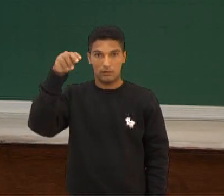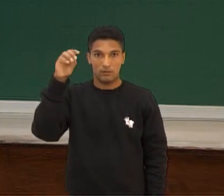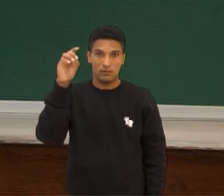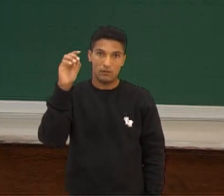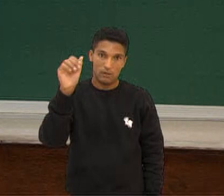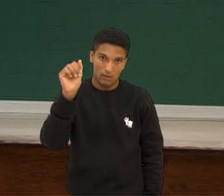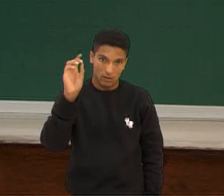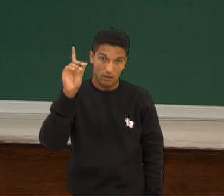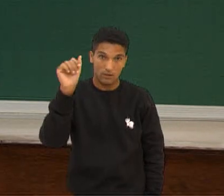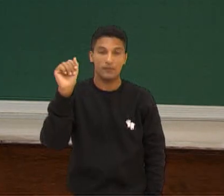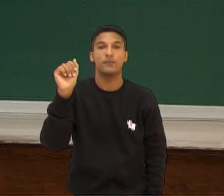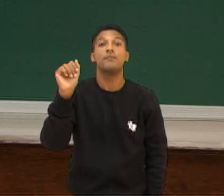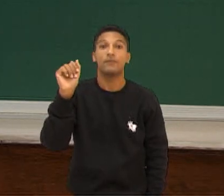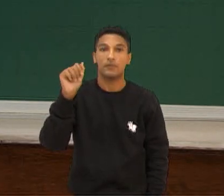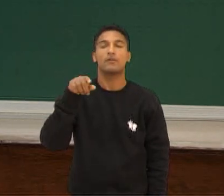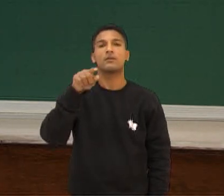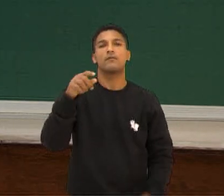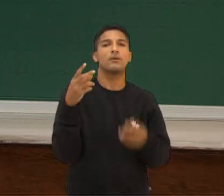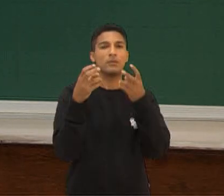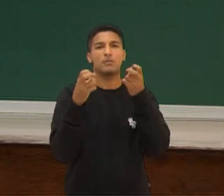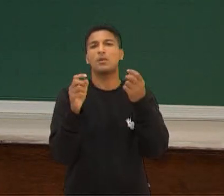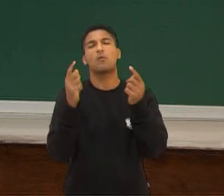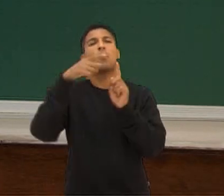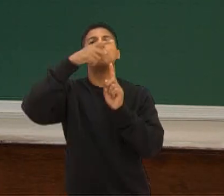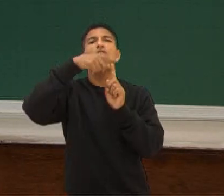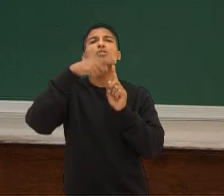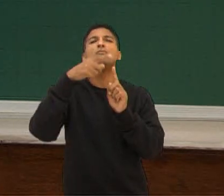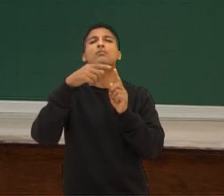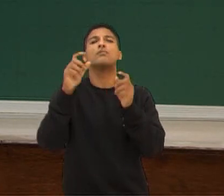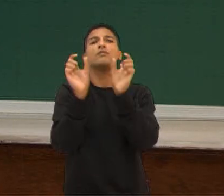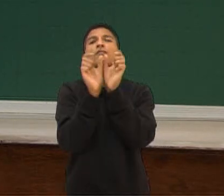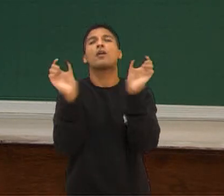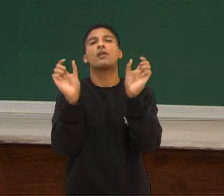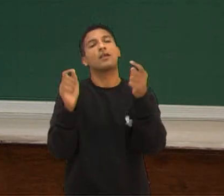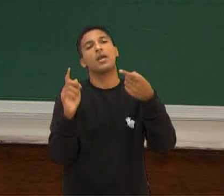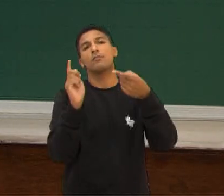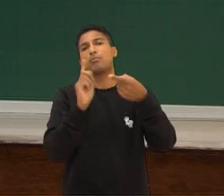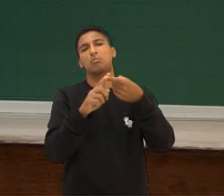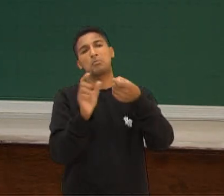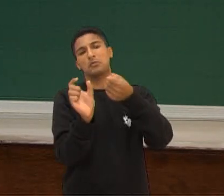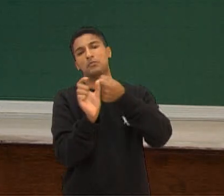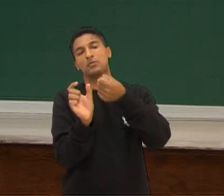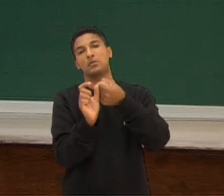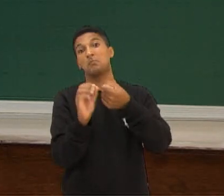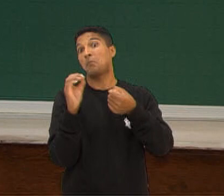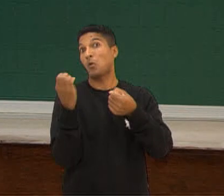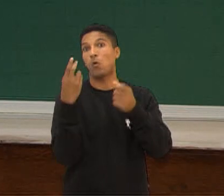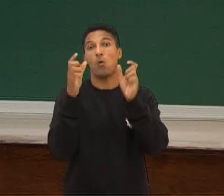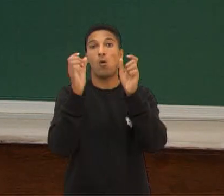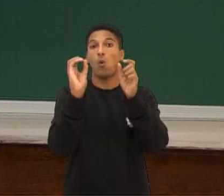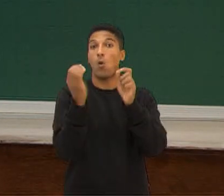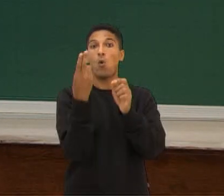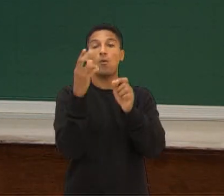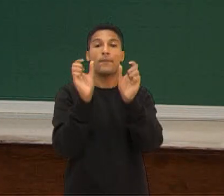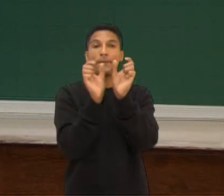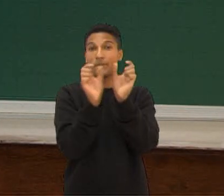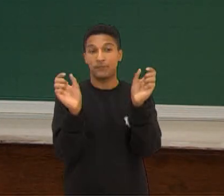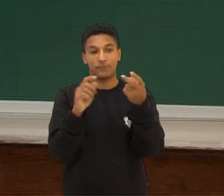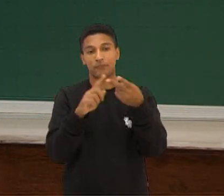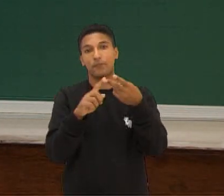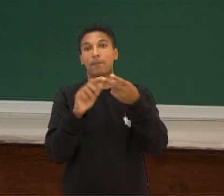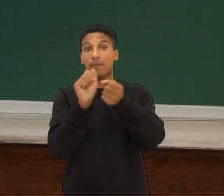meu estudo, que tipo de subordinada que é essa? É a subordinada substantiva? É a adjetiva? É